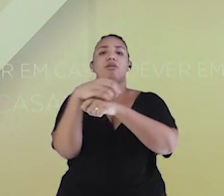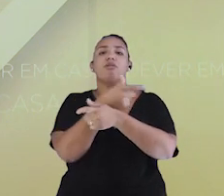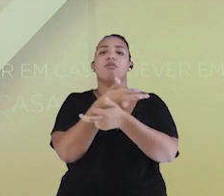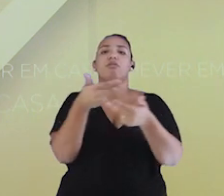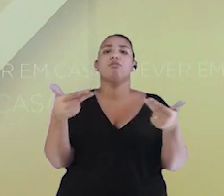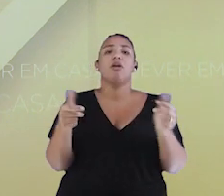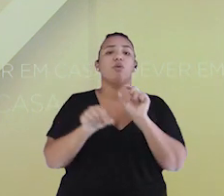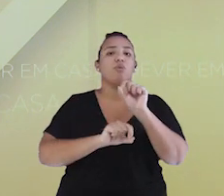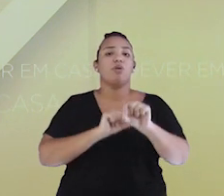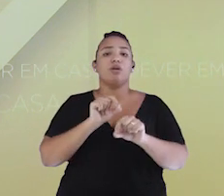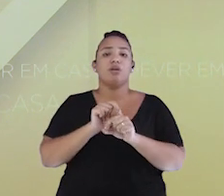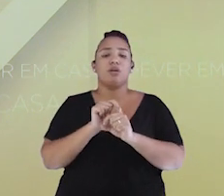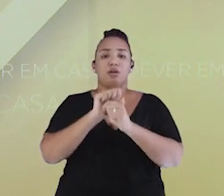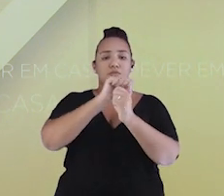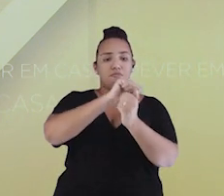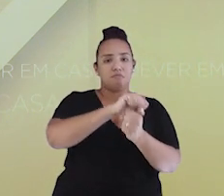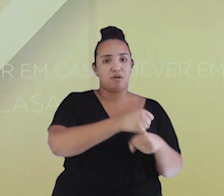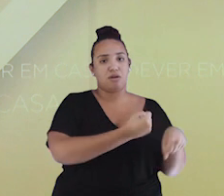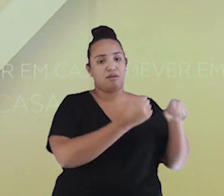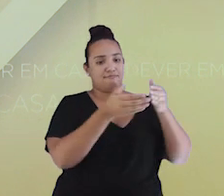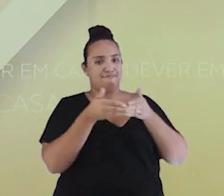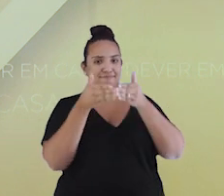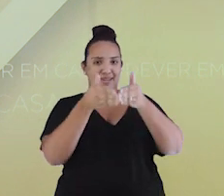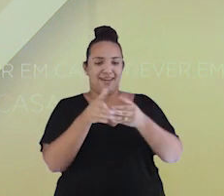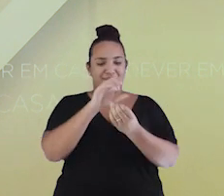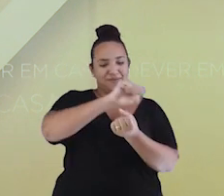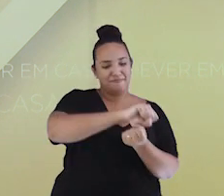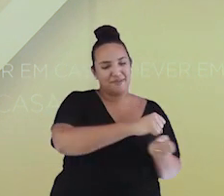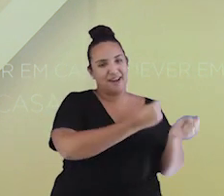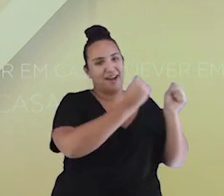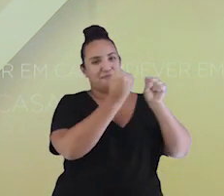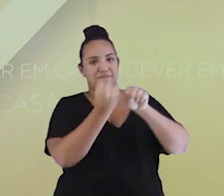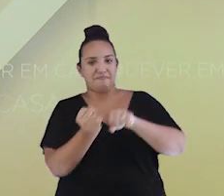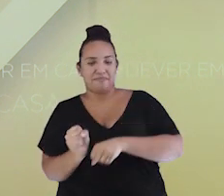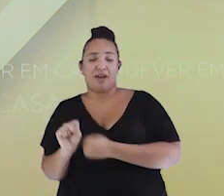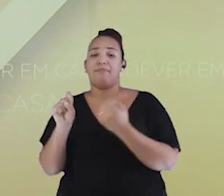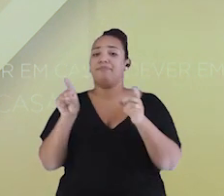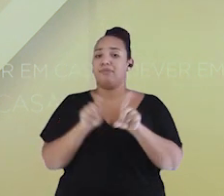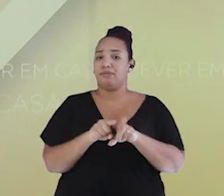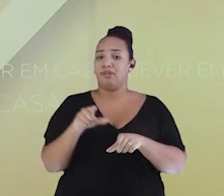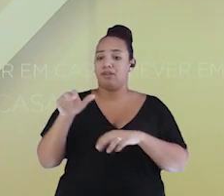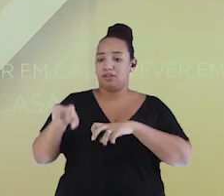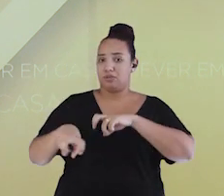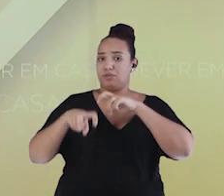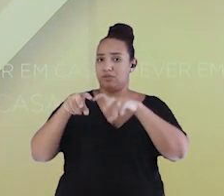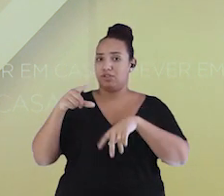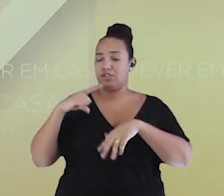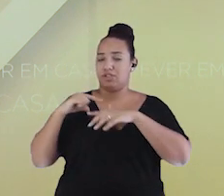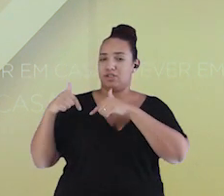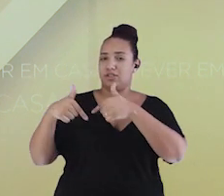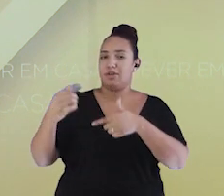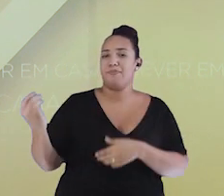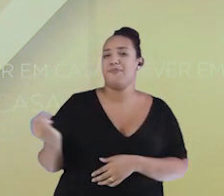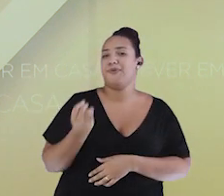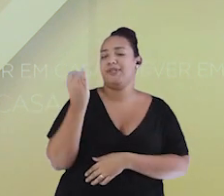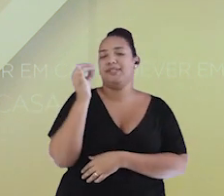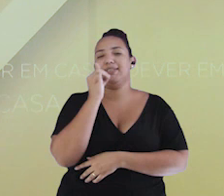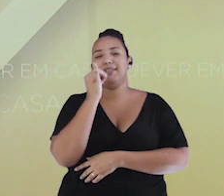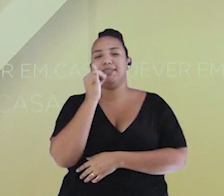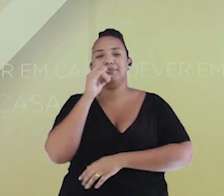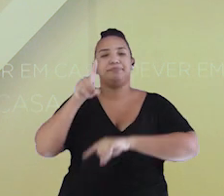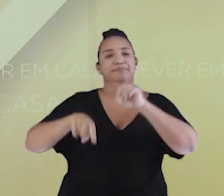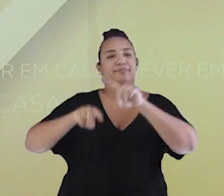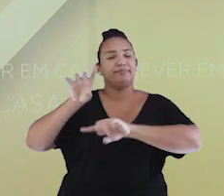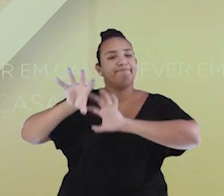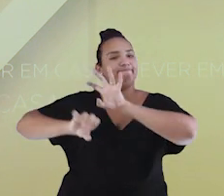comum naquela época eram as canoas, e também tinham na agricultura uma atividade importante para a alimentação